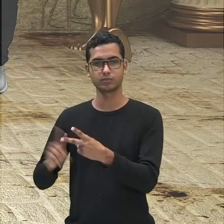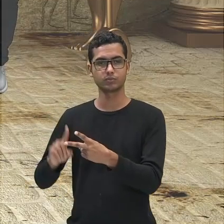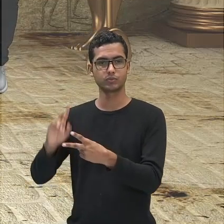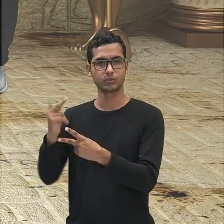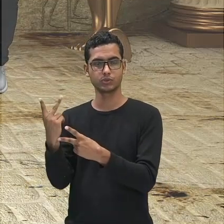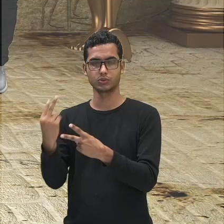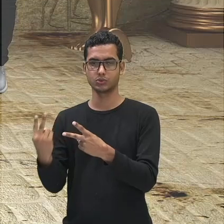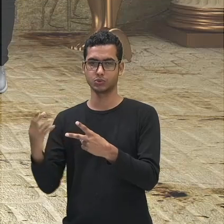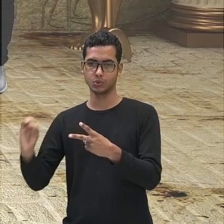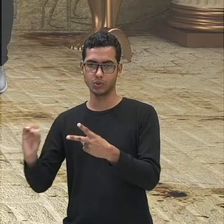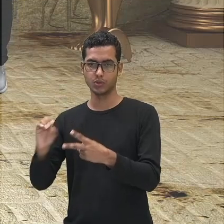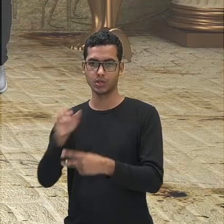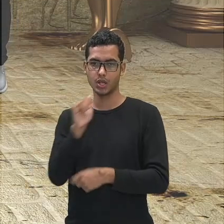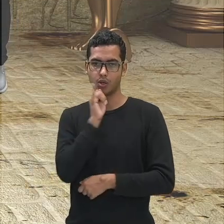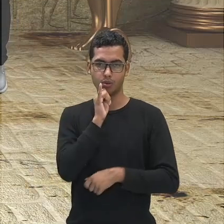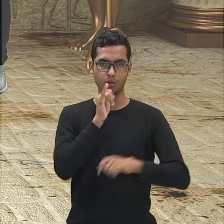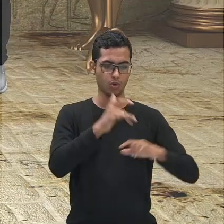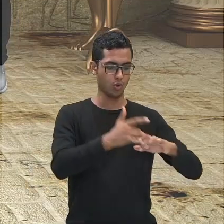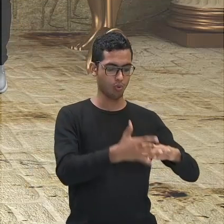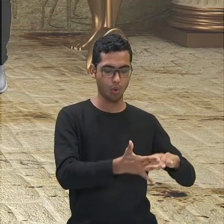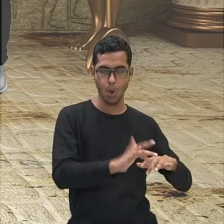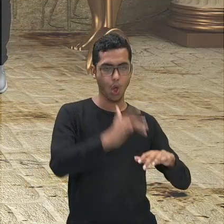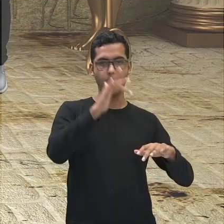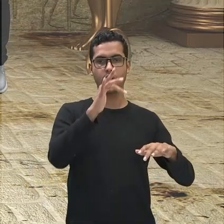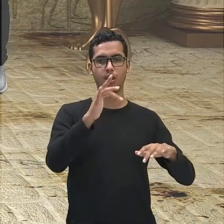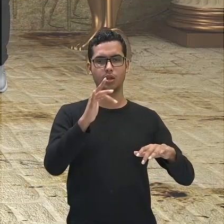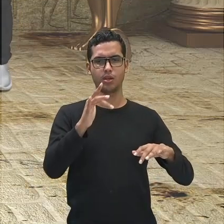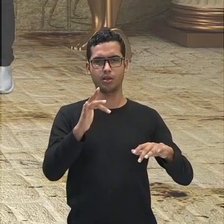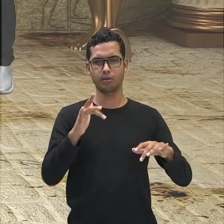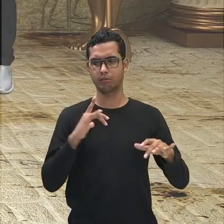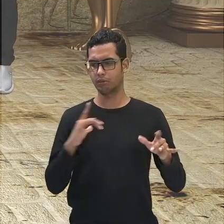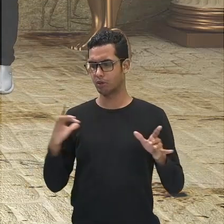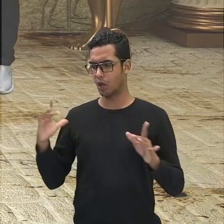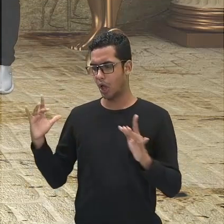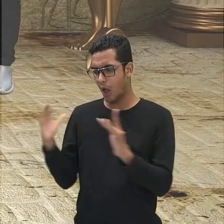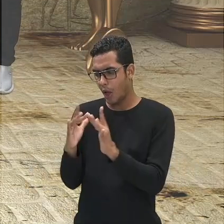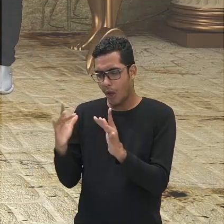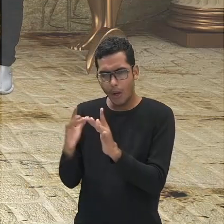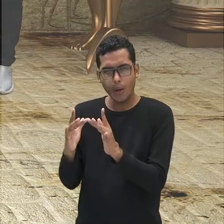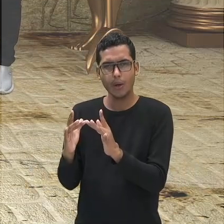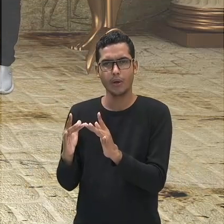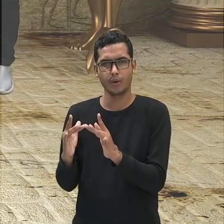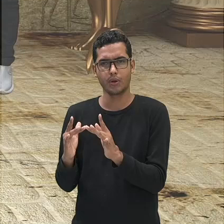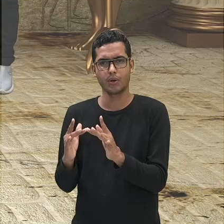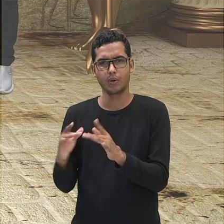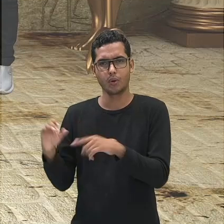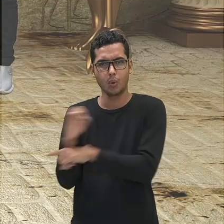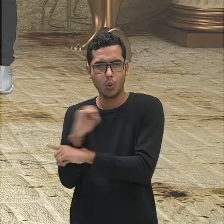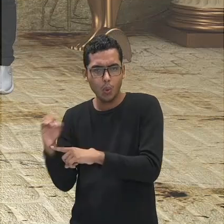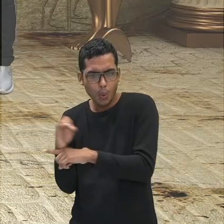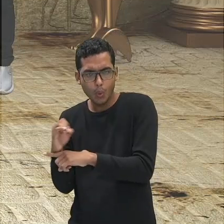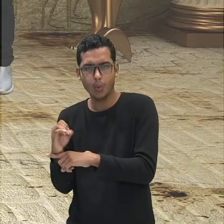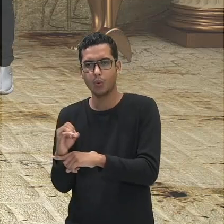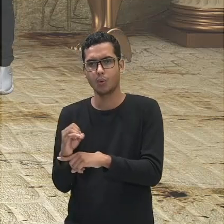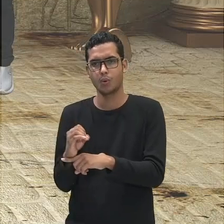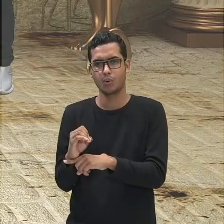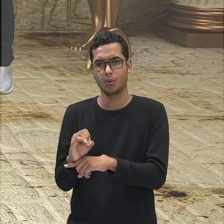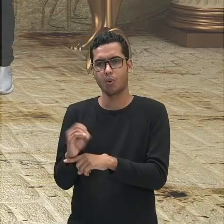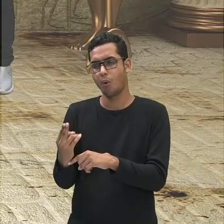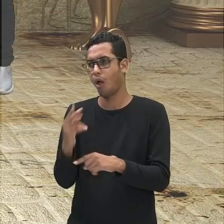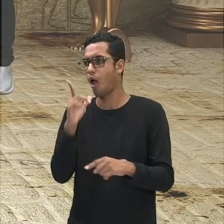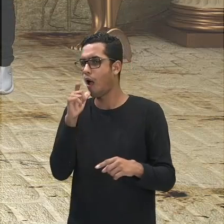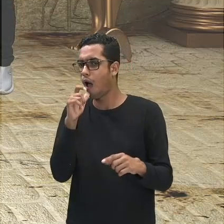o ouro em contato com o oxigênio, e se eu colocar o ouro em contato com a